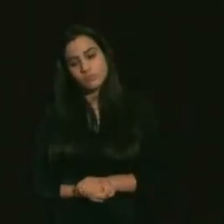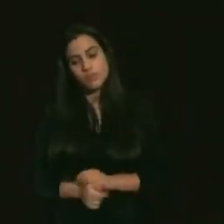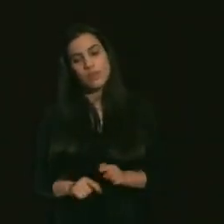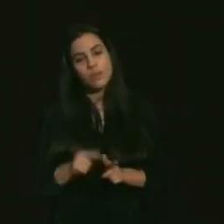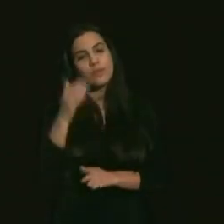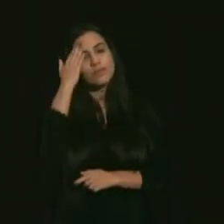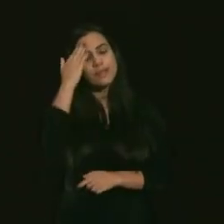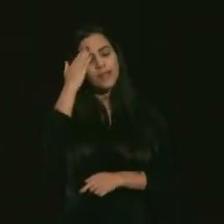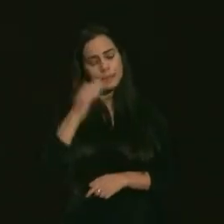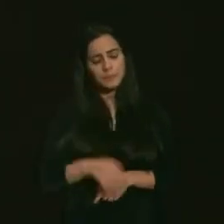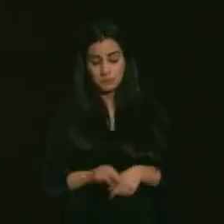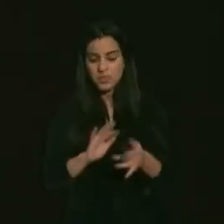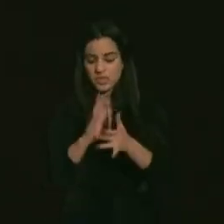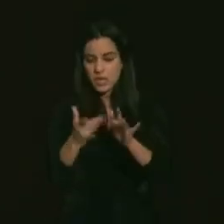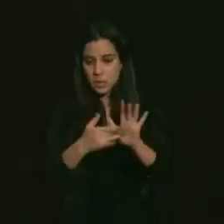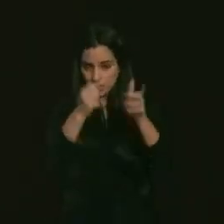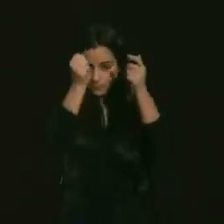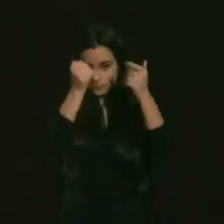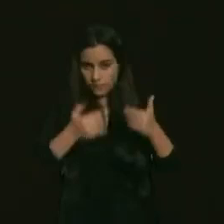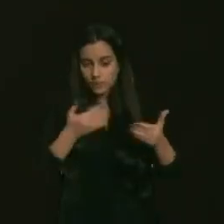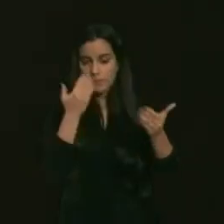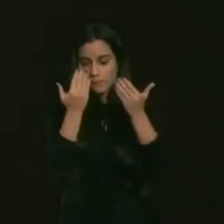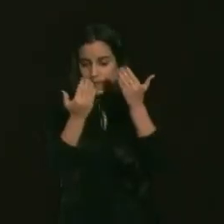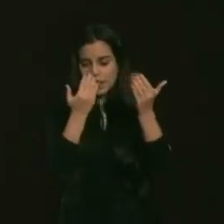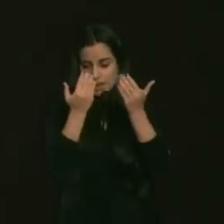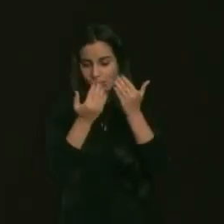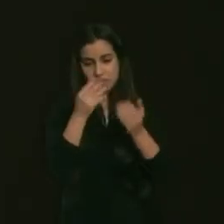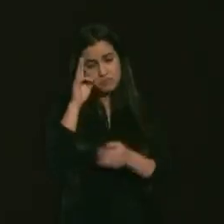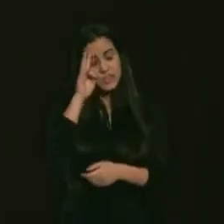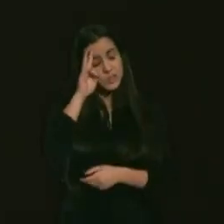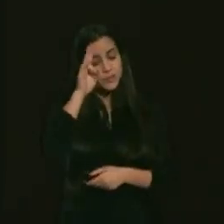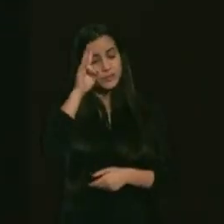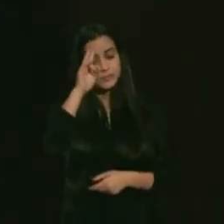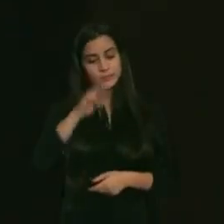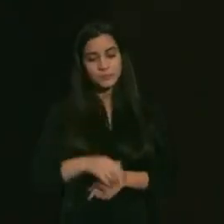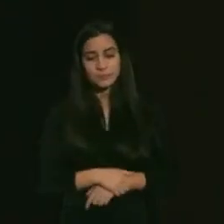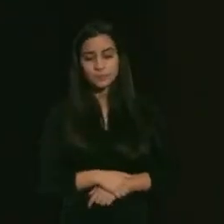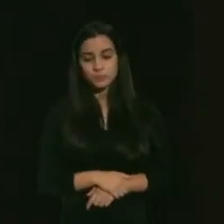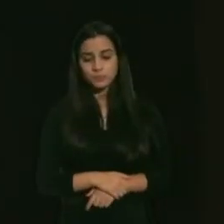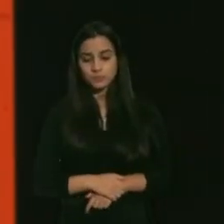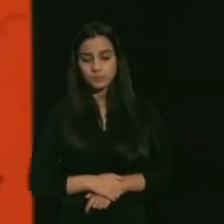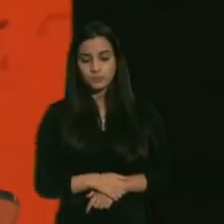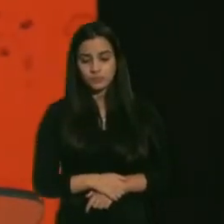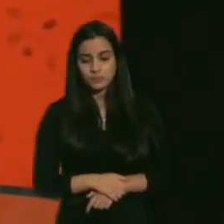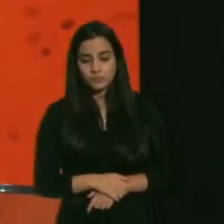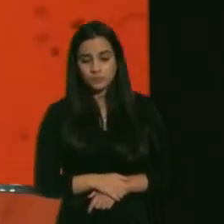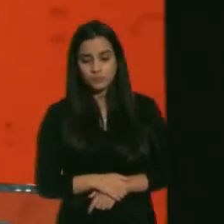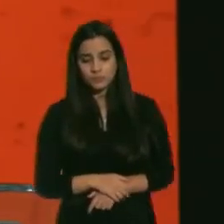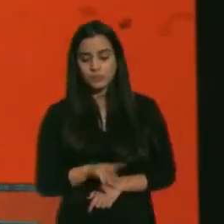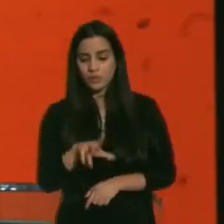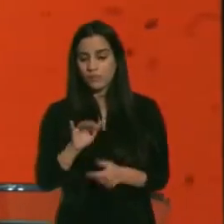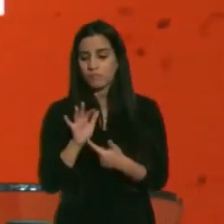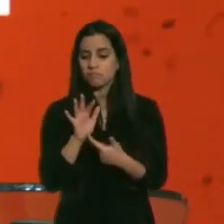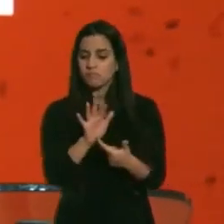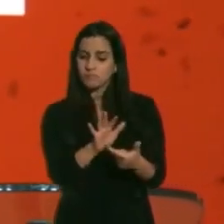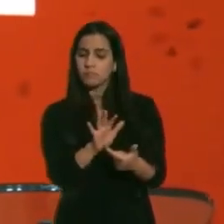Jesus vai contar uma parábola, uma história, que vai ilustrar muito bem